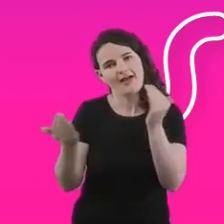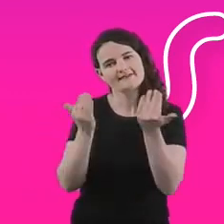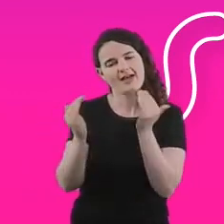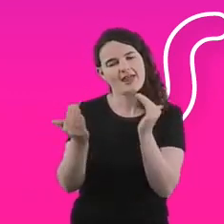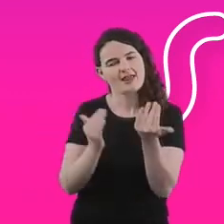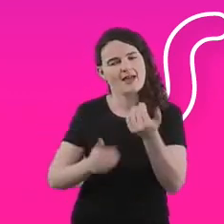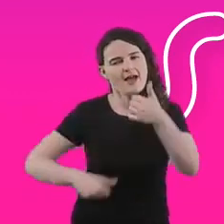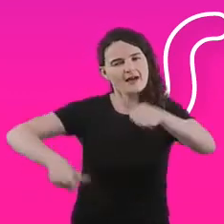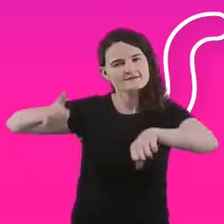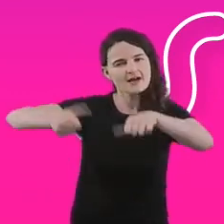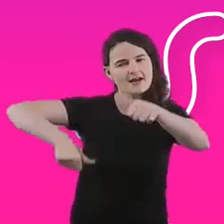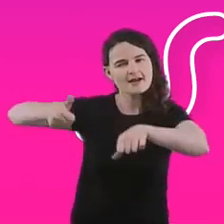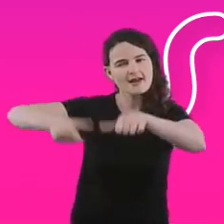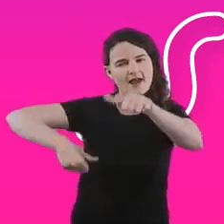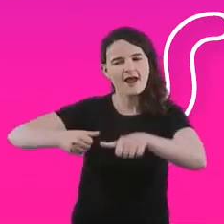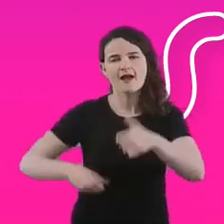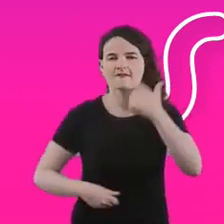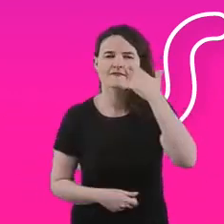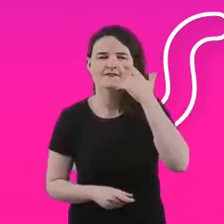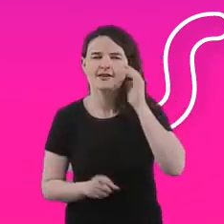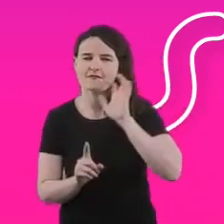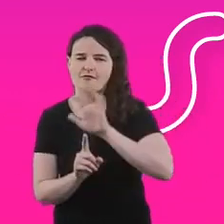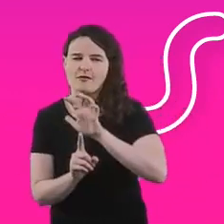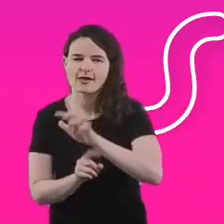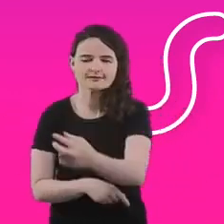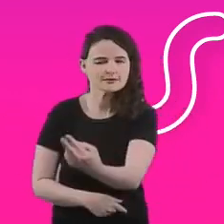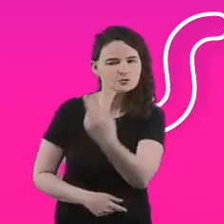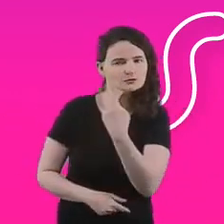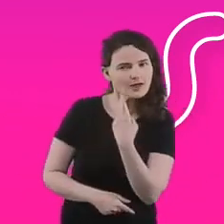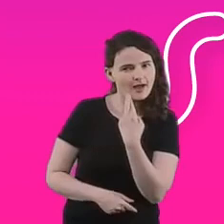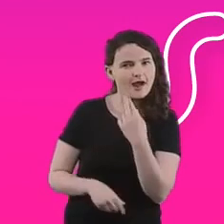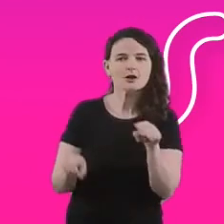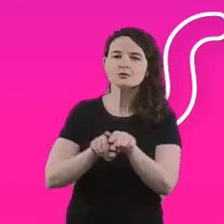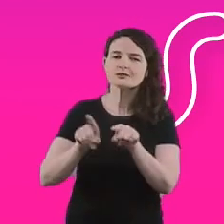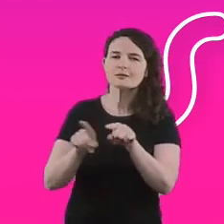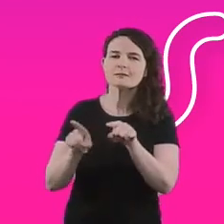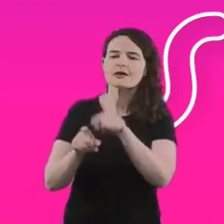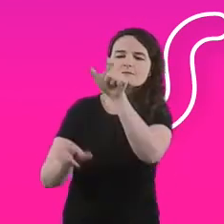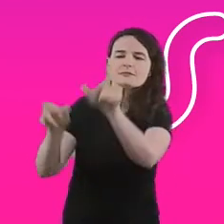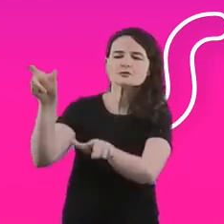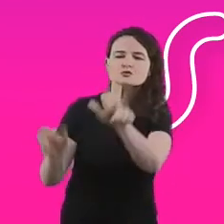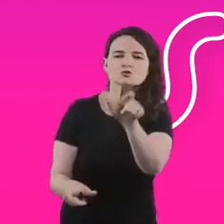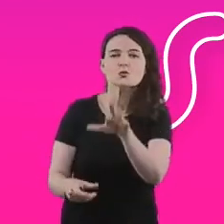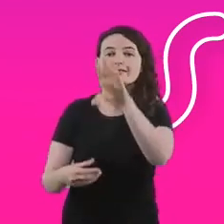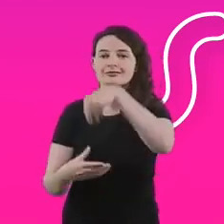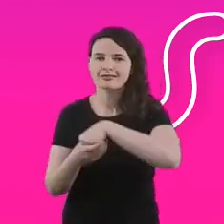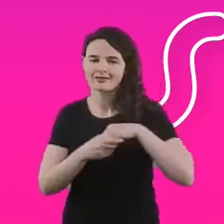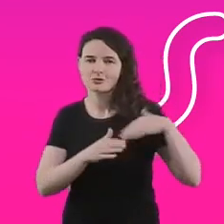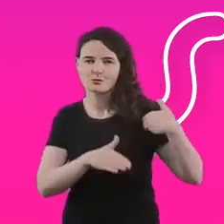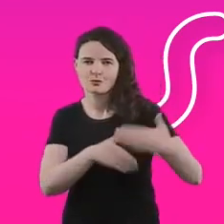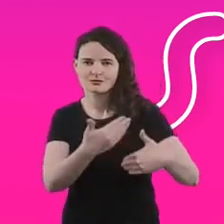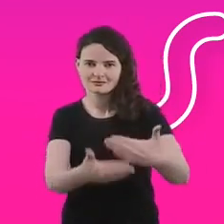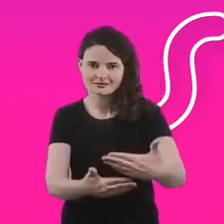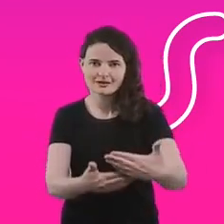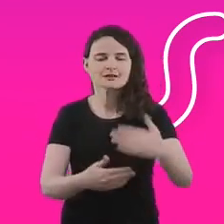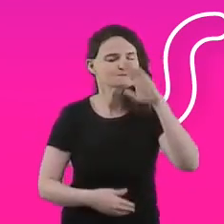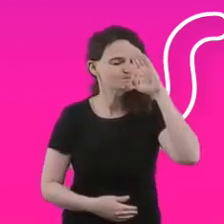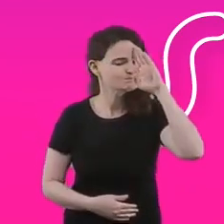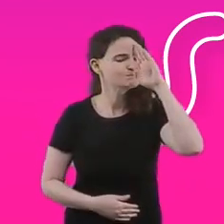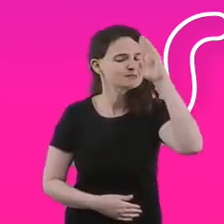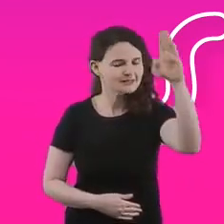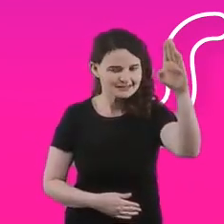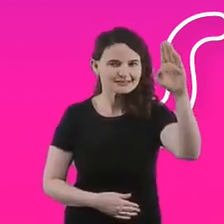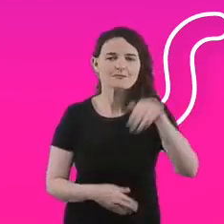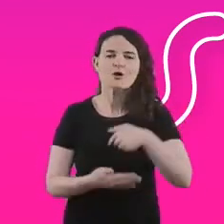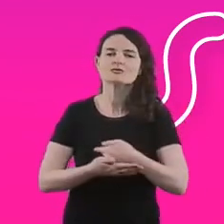para uma avaliação de impacto, para uma avaliação de resultados, para uma avaliação dos atores envolvidos nesse processo, mas avaliar e, sobretudo, dando transparência, porque